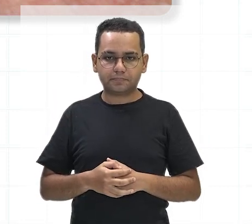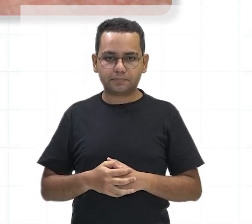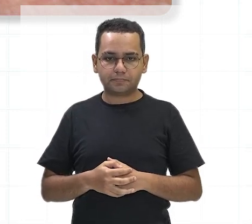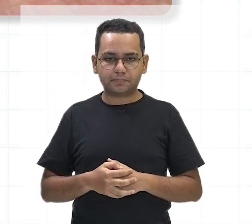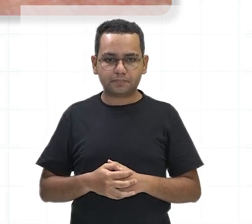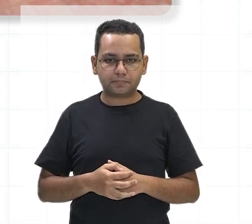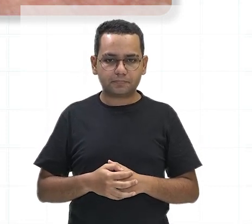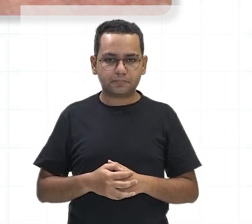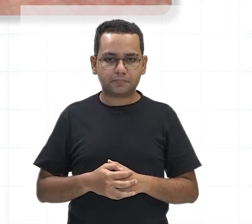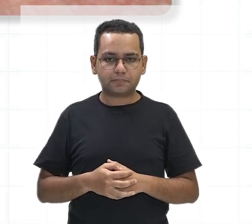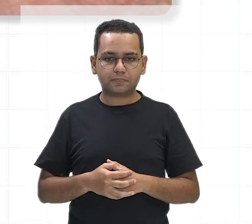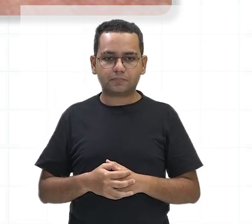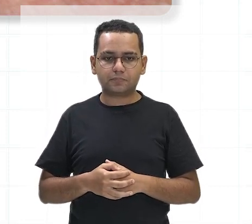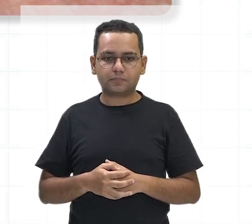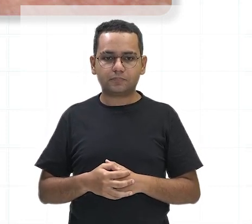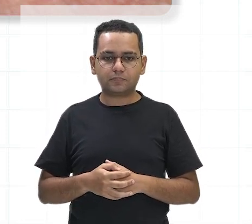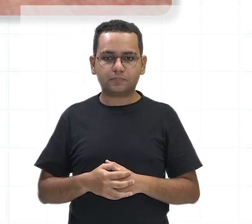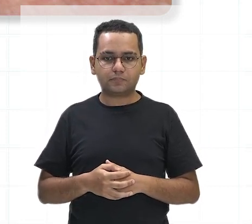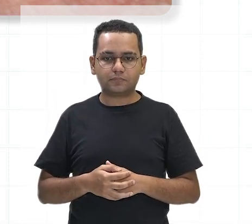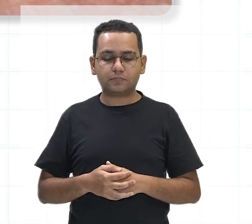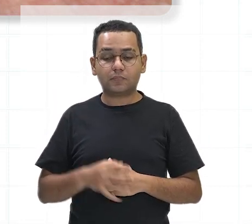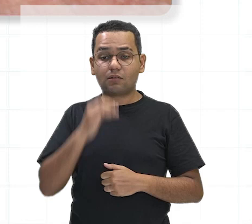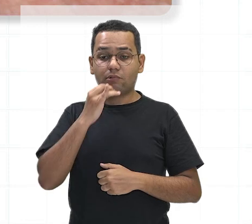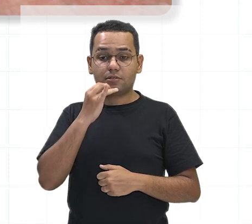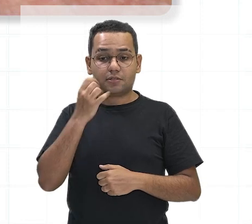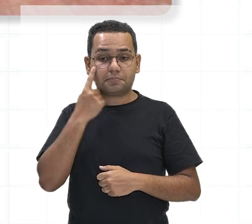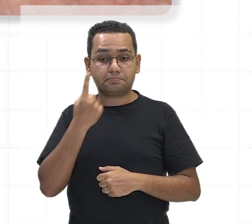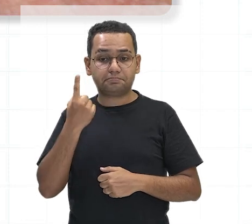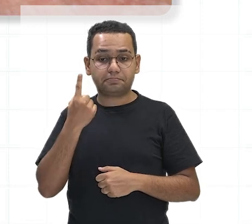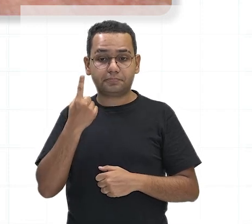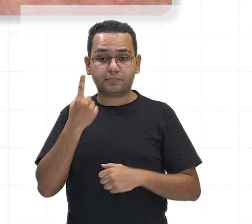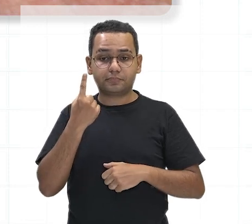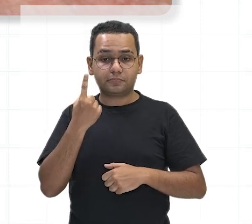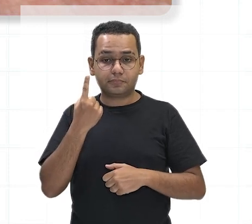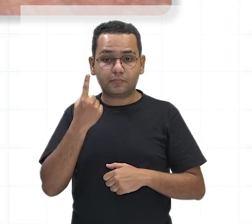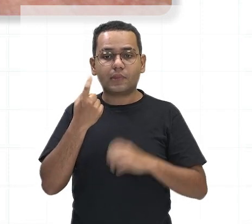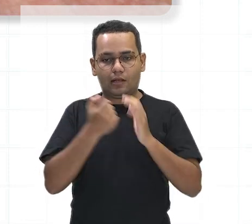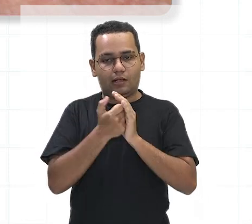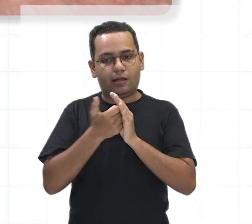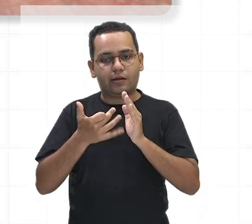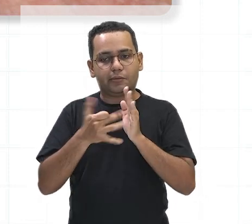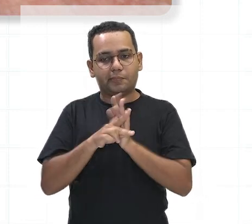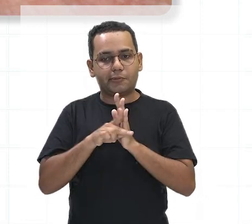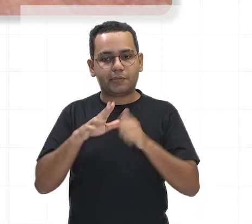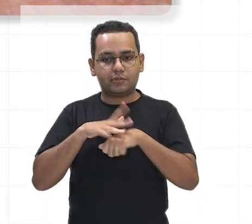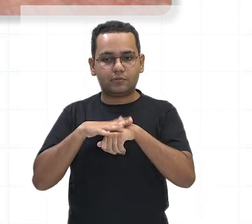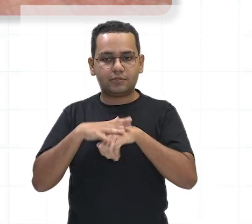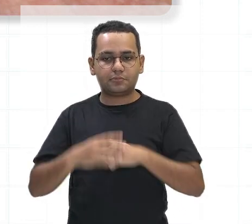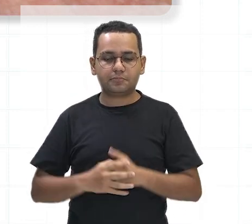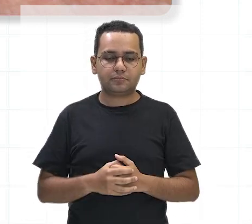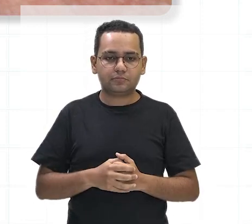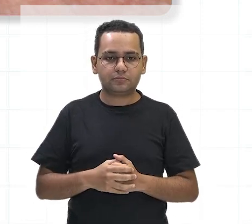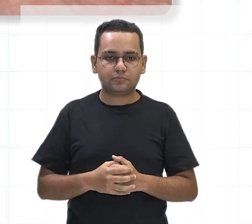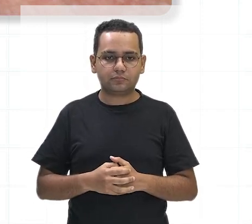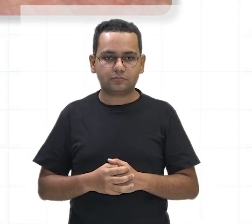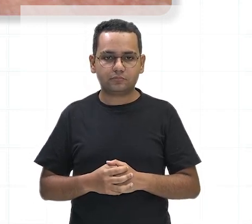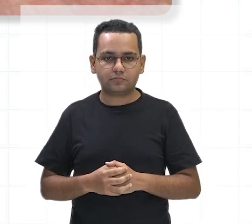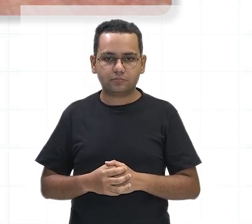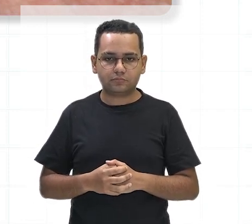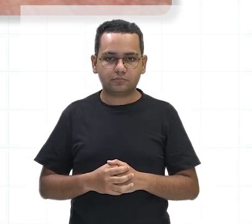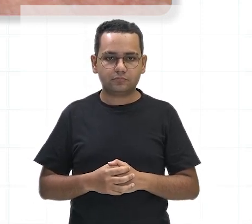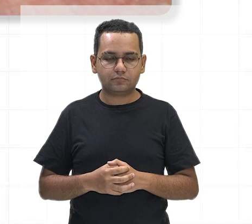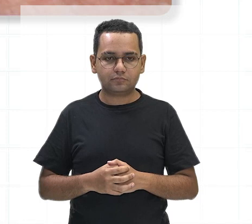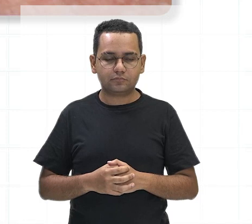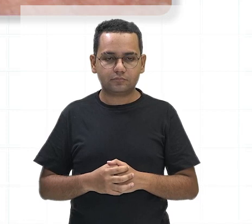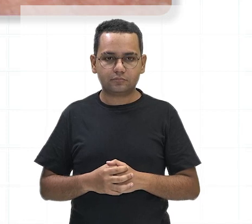gente observa ali um exemplo, né, de uma dessas feridas características ali da leishmaniose. Essas feridas,